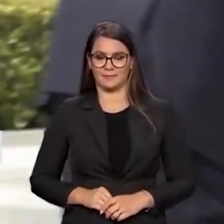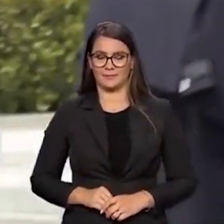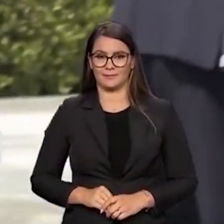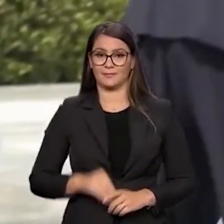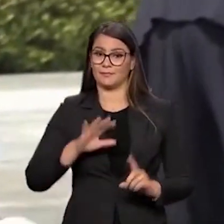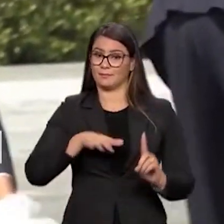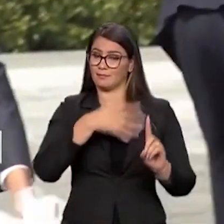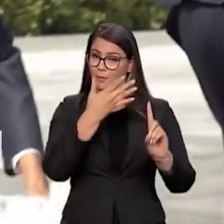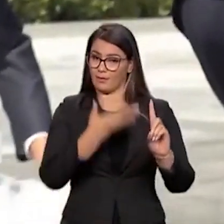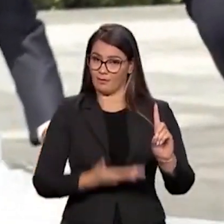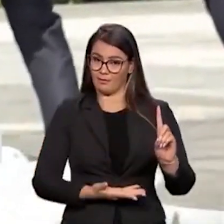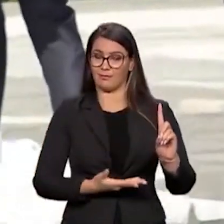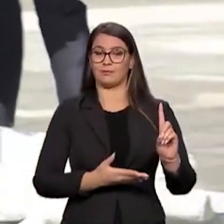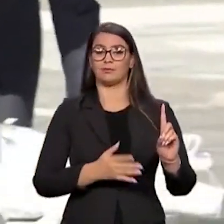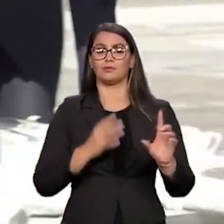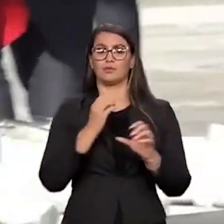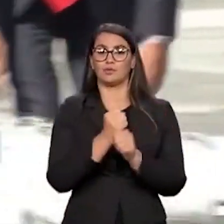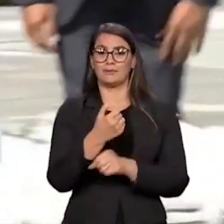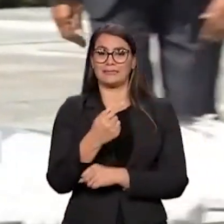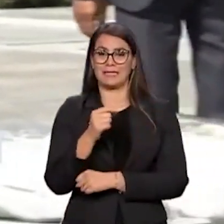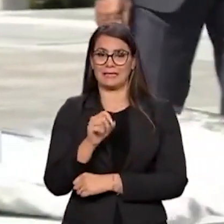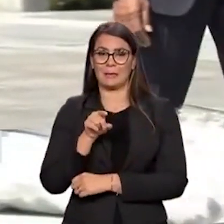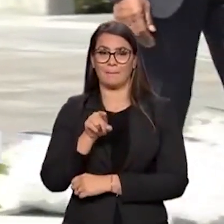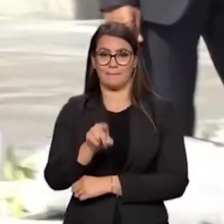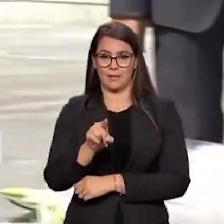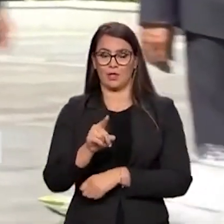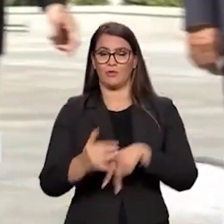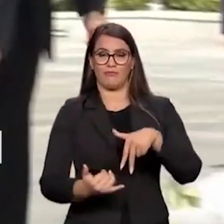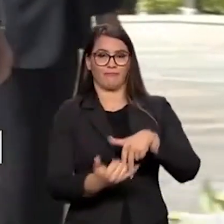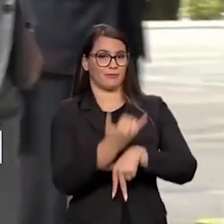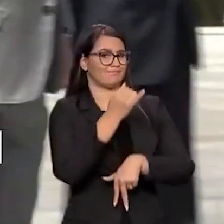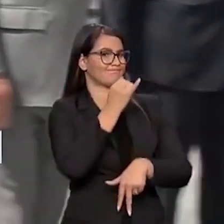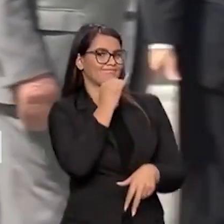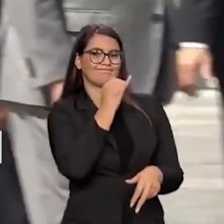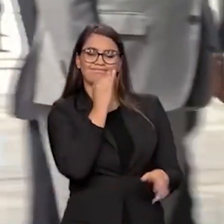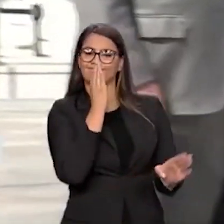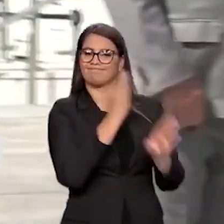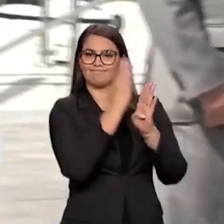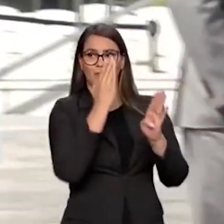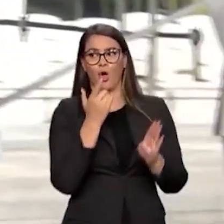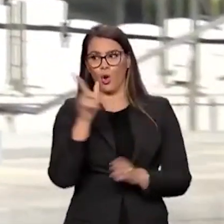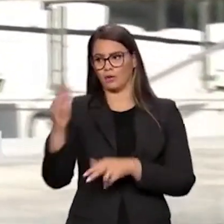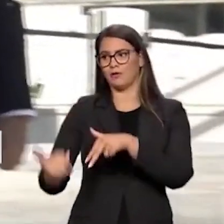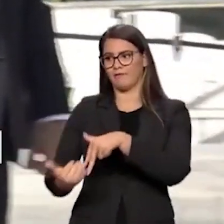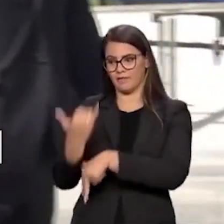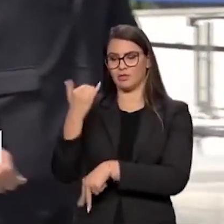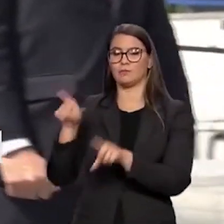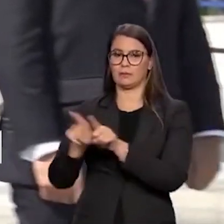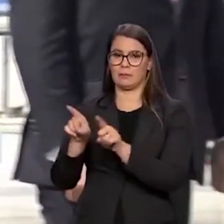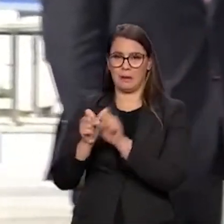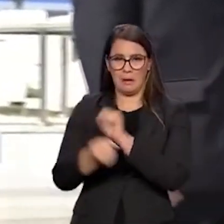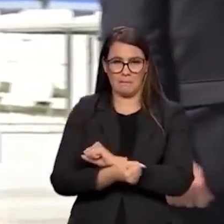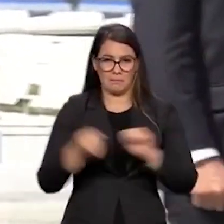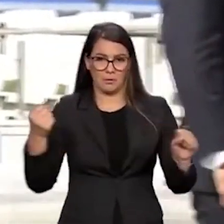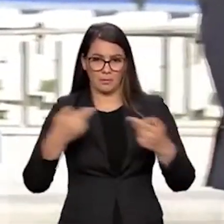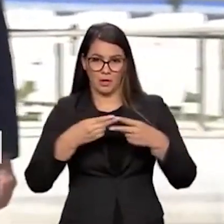em homenagem a essas 70 mil vítimas não identificadas e as demais vítimas da bomba de